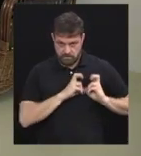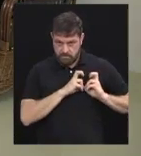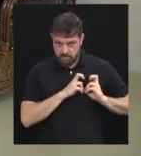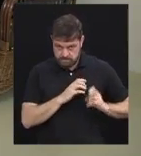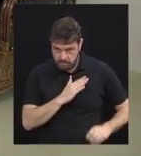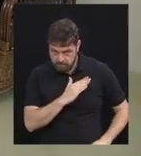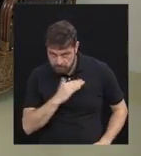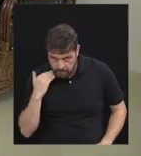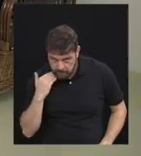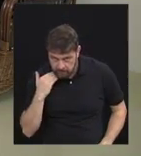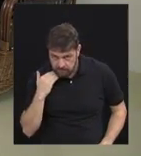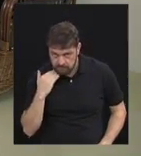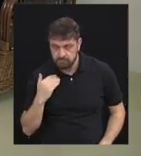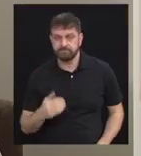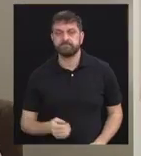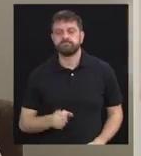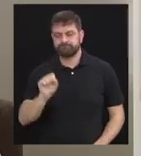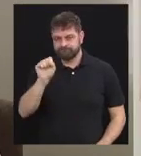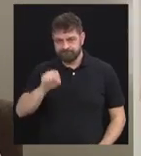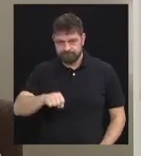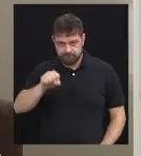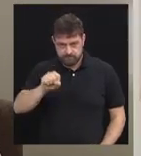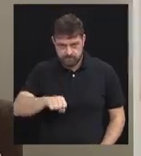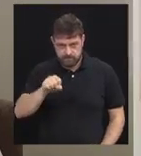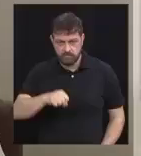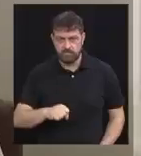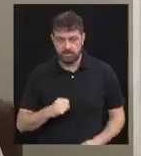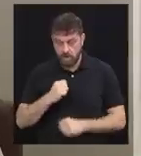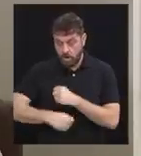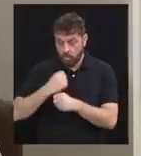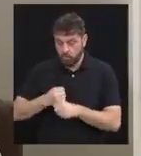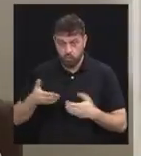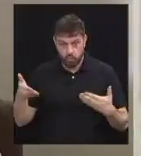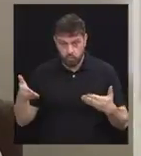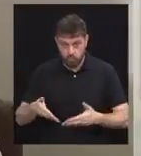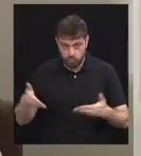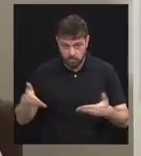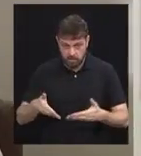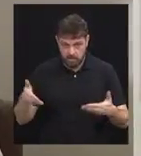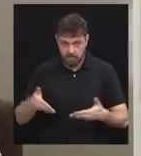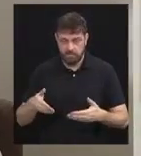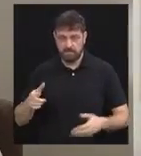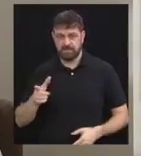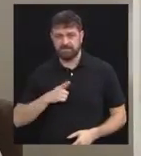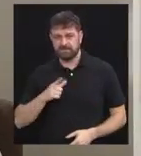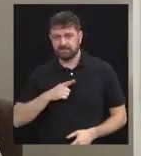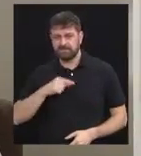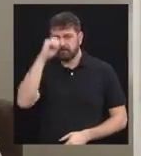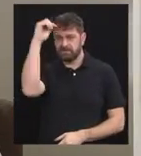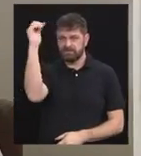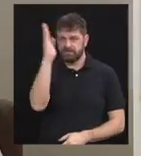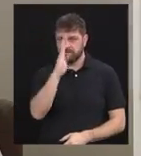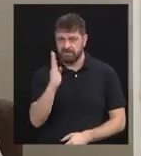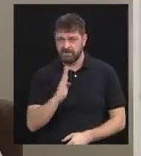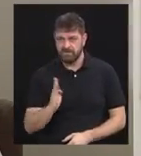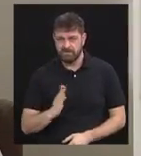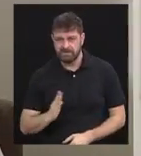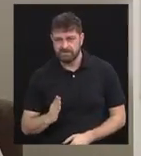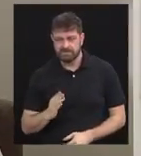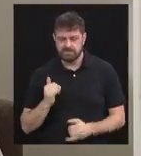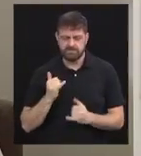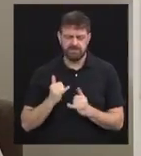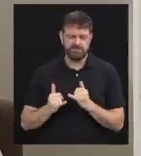mata. O câncer de mama mata. E esse ano agora, nós temos no Brasil